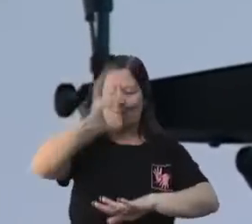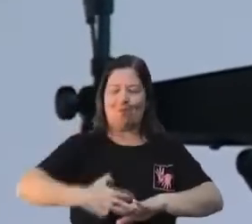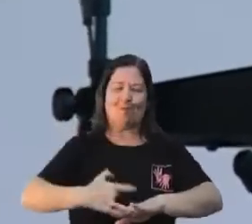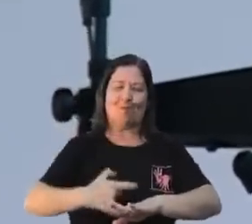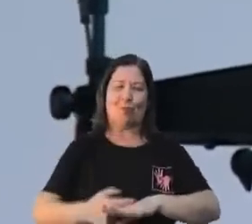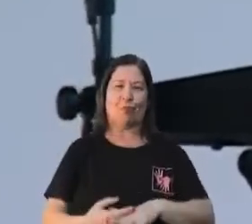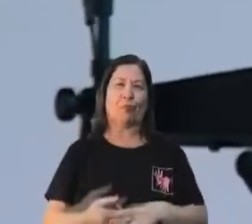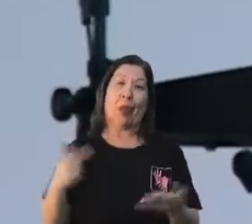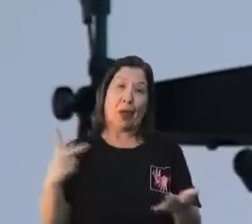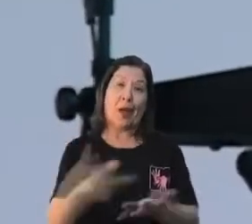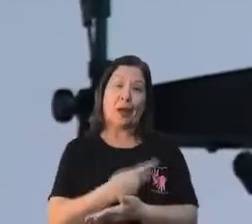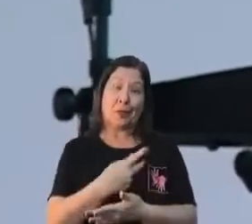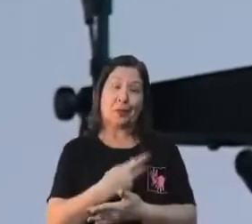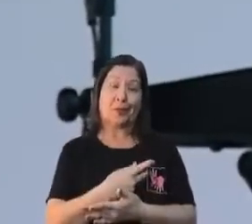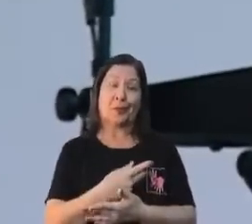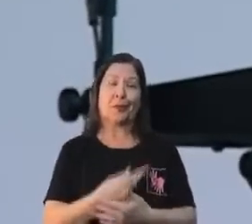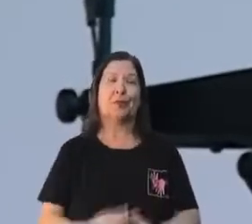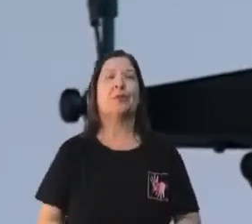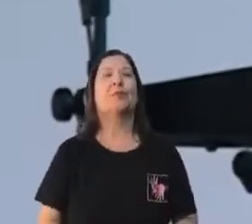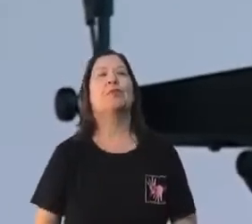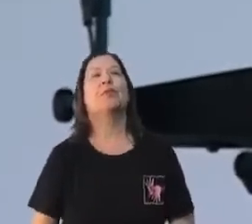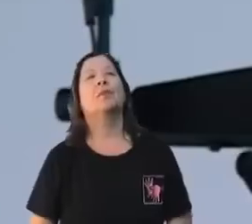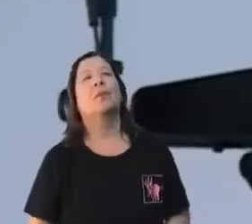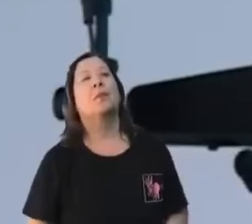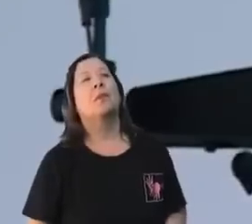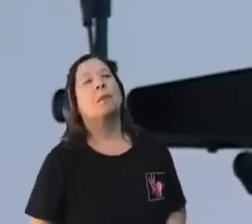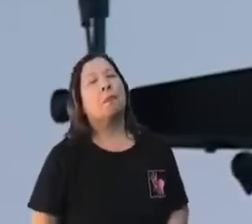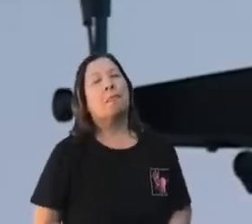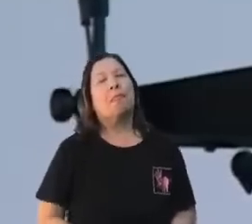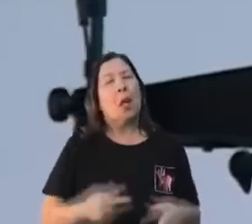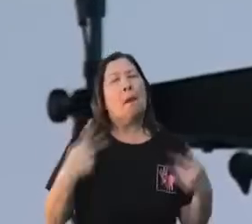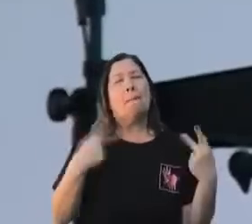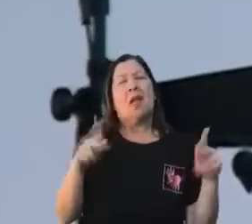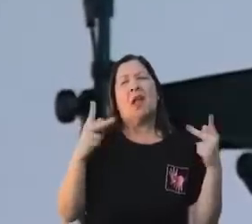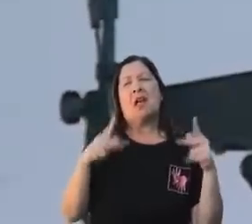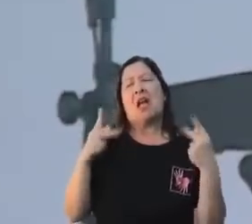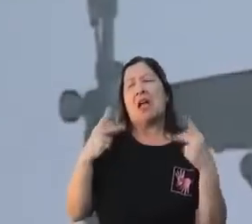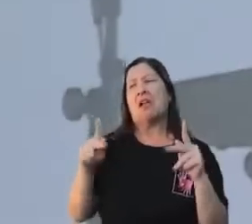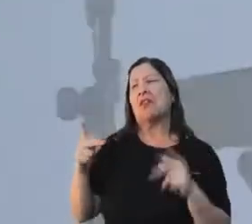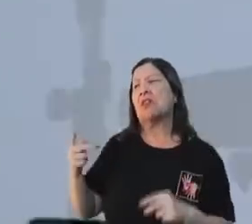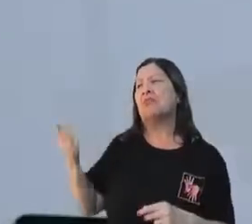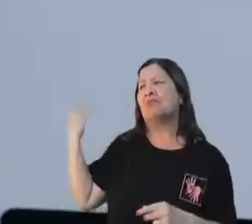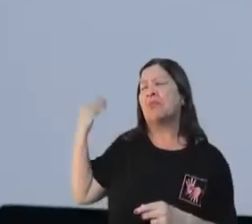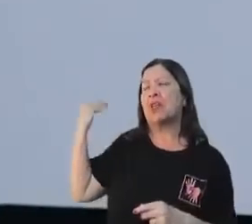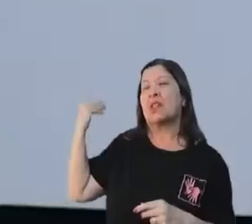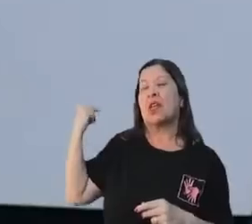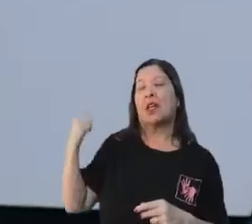Há poucos dias, eu pregava, há alguns meses, eu pregava em João Pessoa,